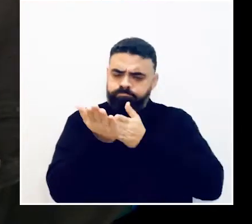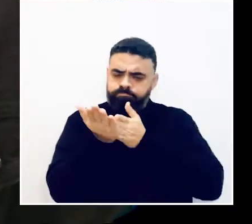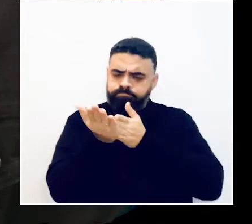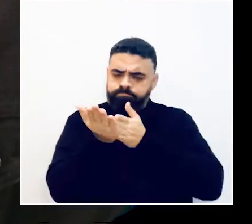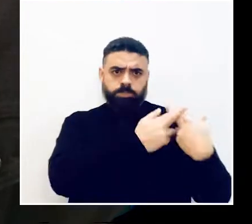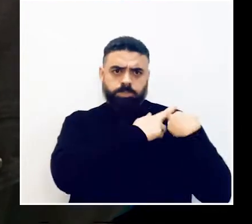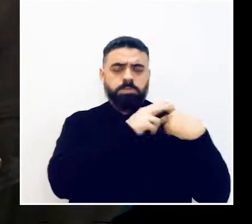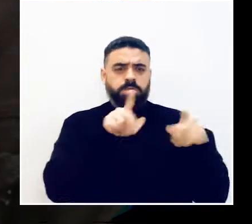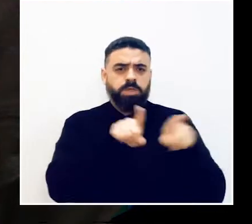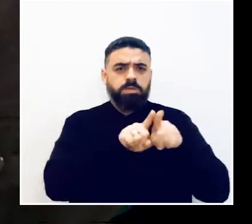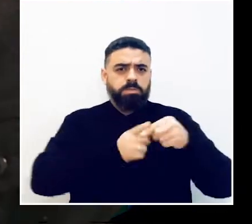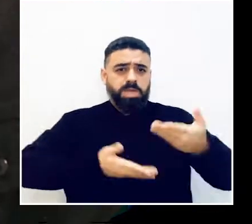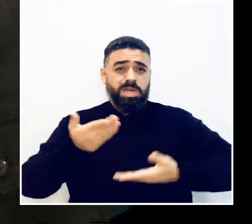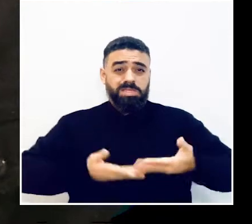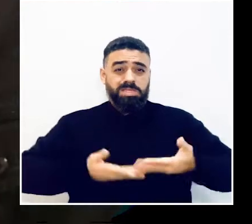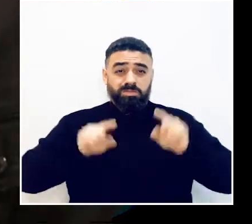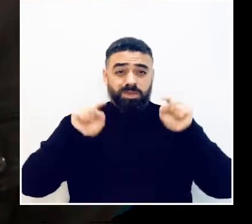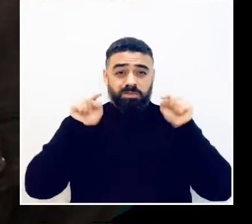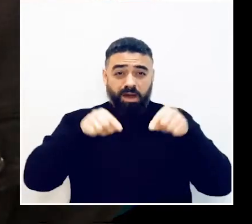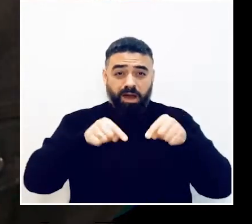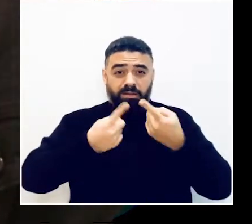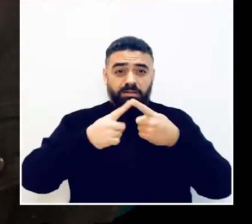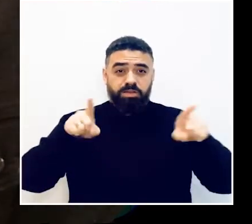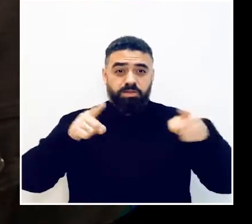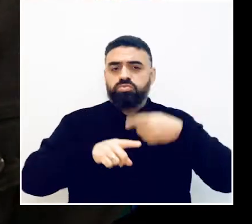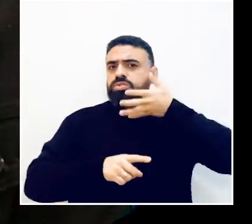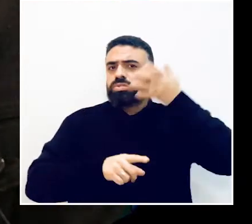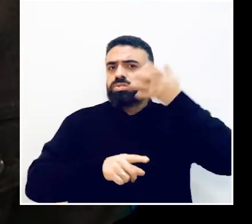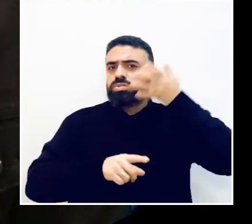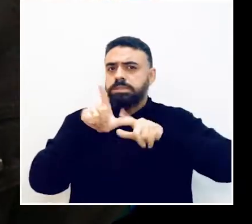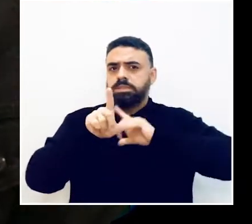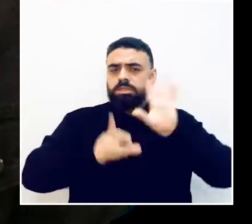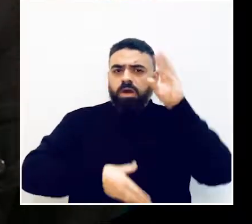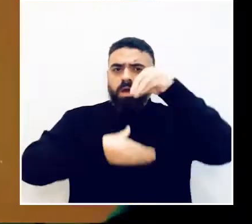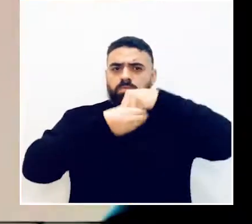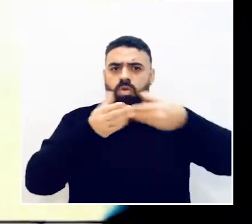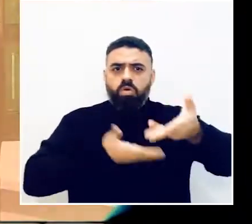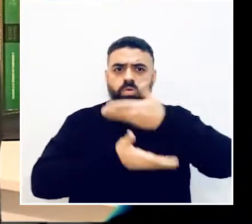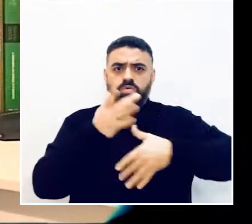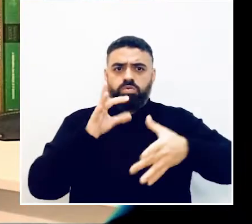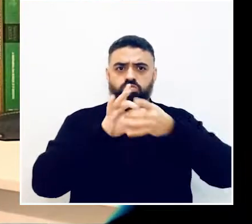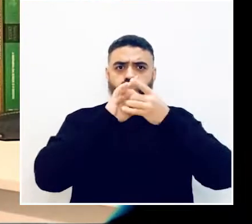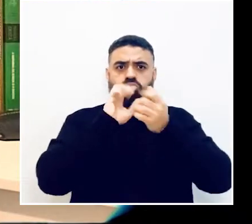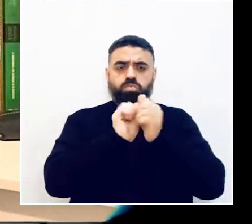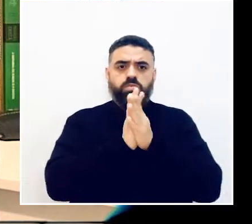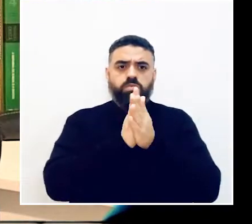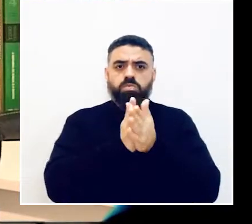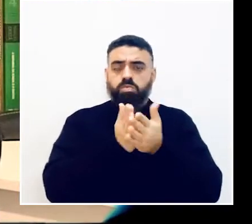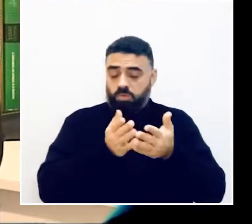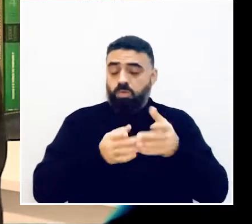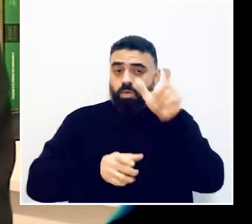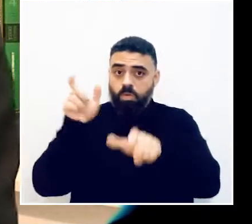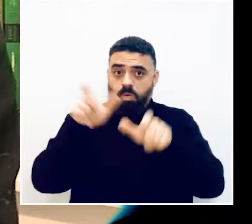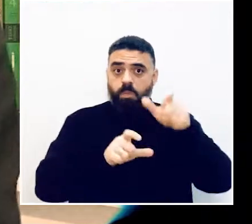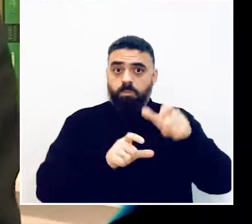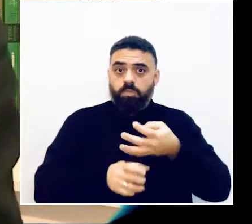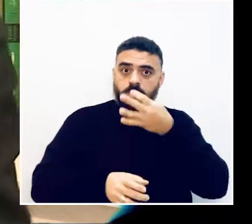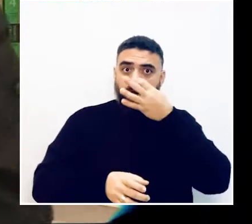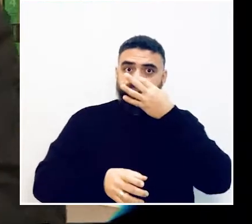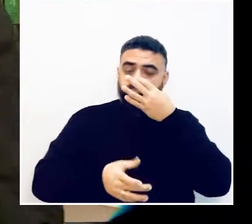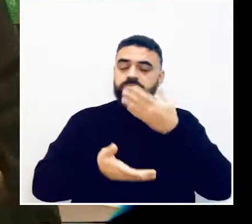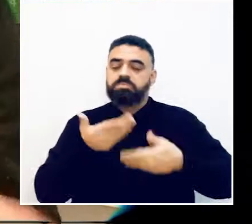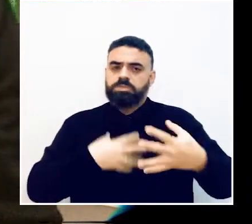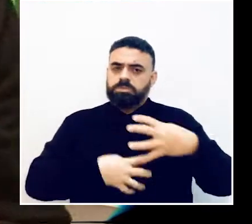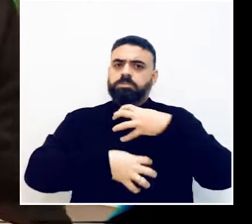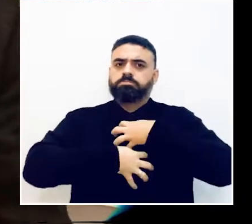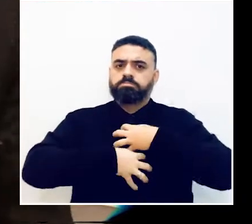assim servindo nesse quesito com canções que possam entrar no culto público. A história com a música começa desde cedo, primeiro